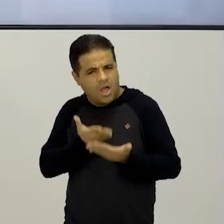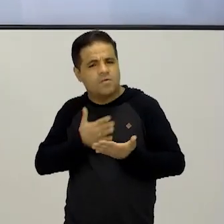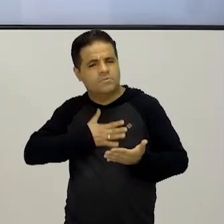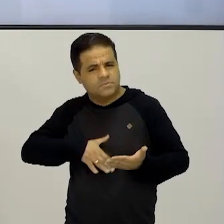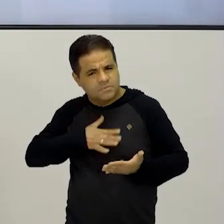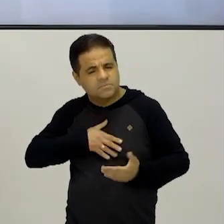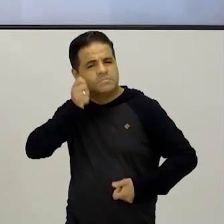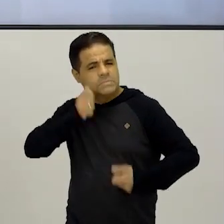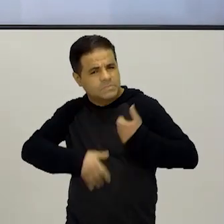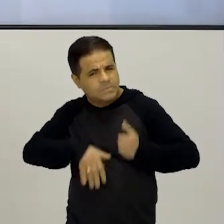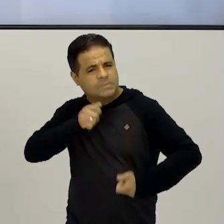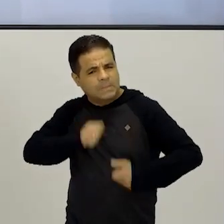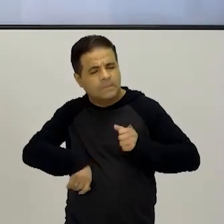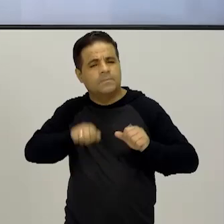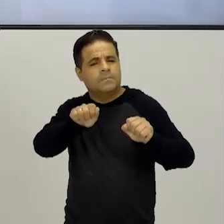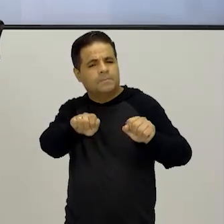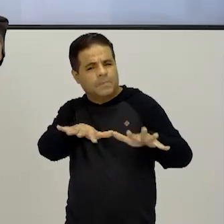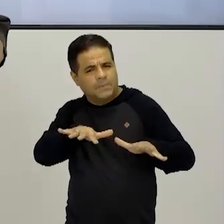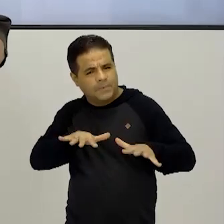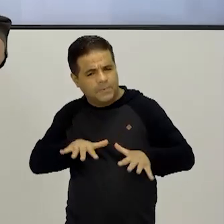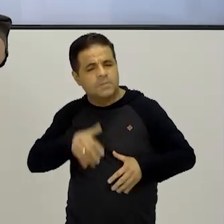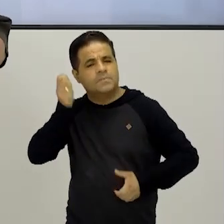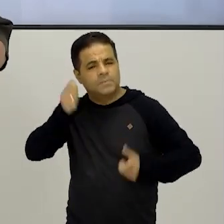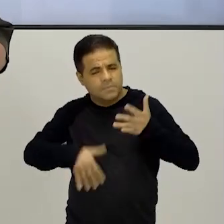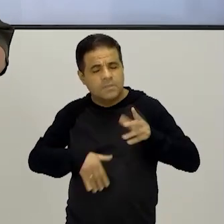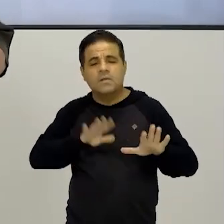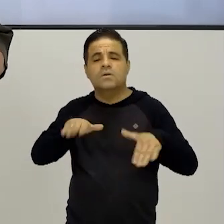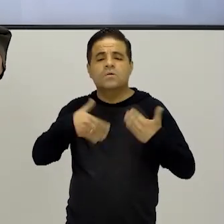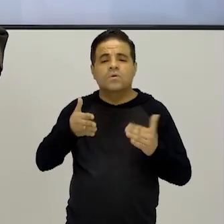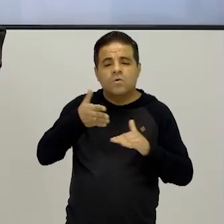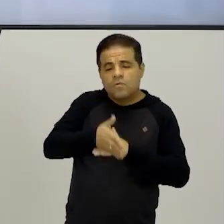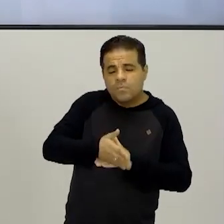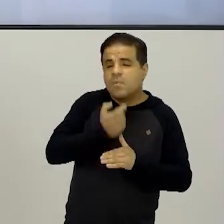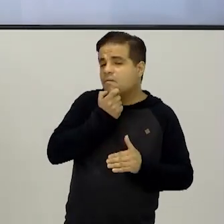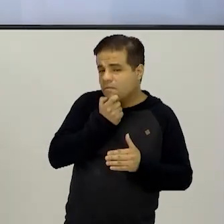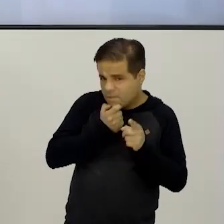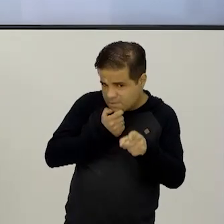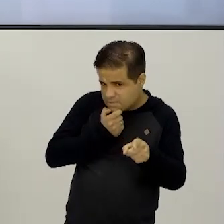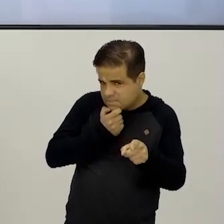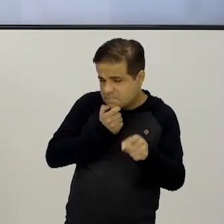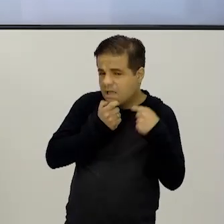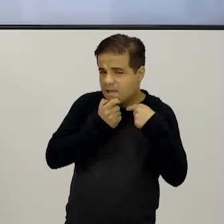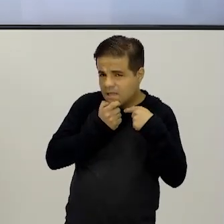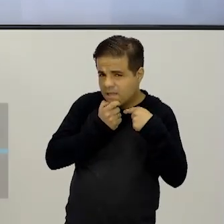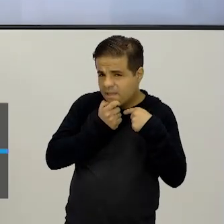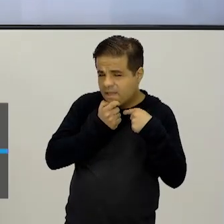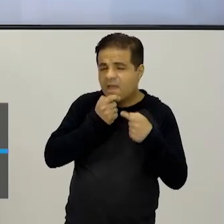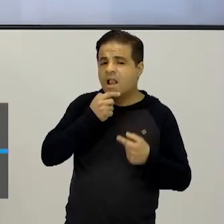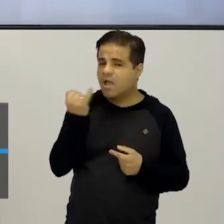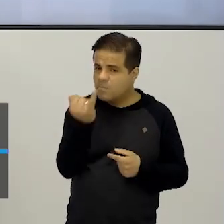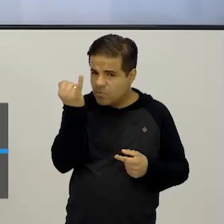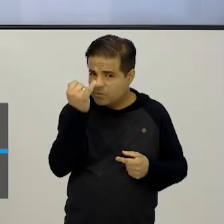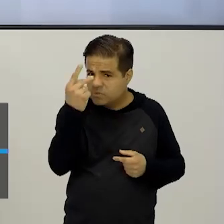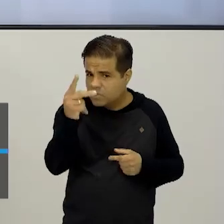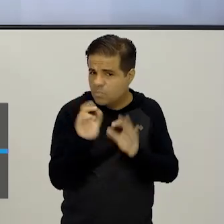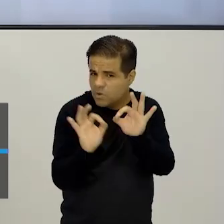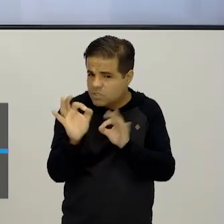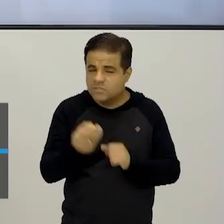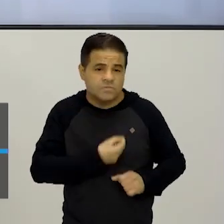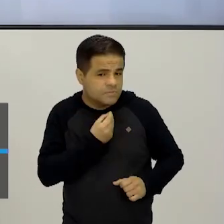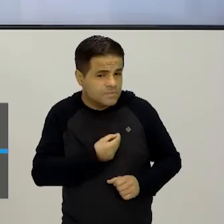ele é, explica, coloca ali. E qual é o envolvimento do inglês? Será que o inglês, né, a língua inglesa é importante para o seu projeto de